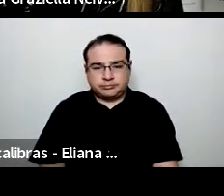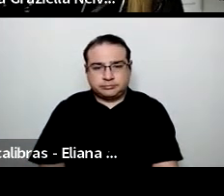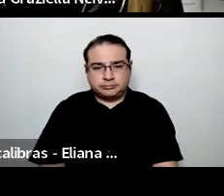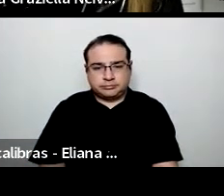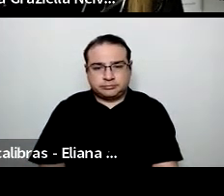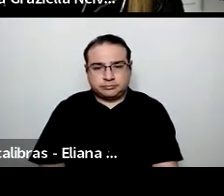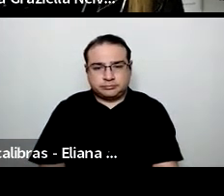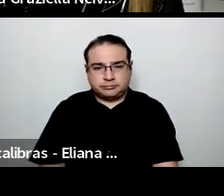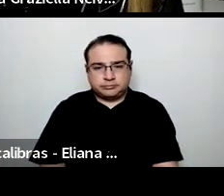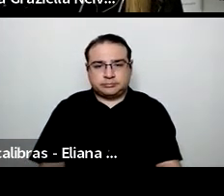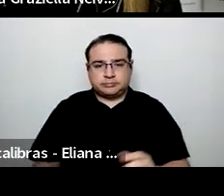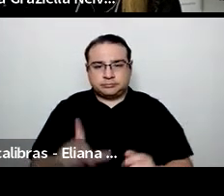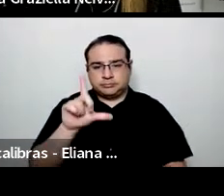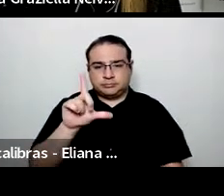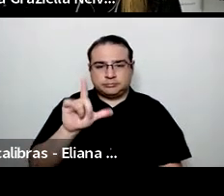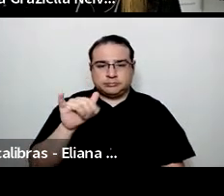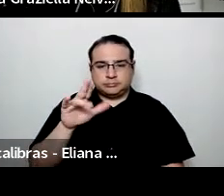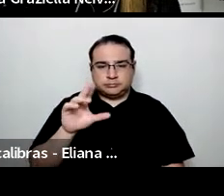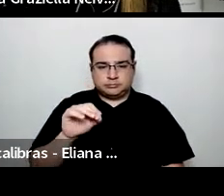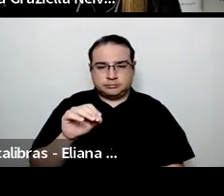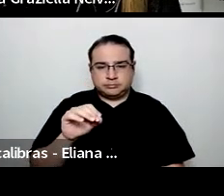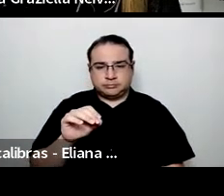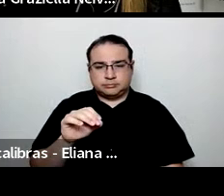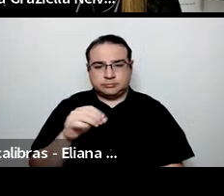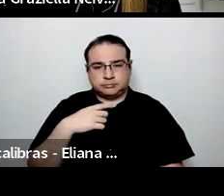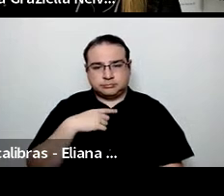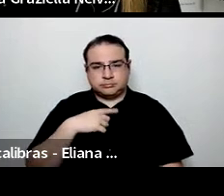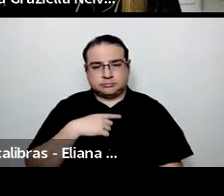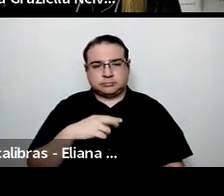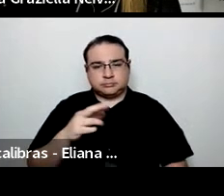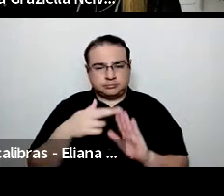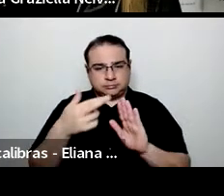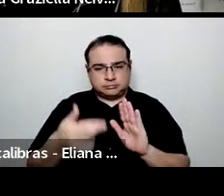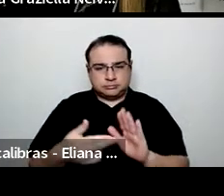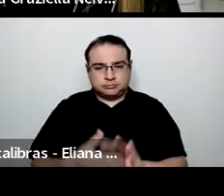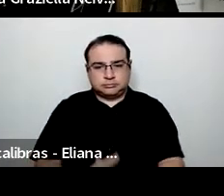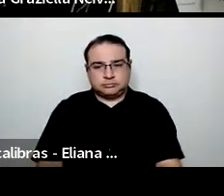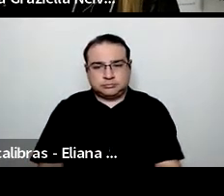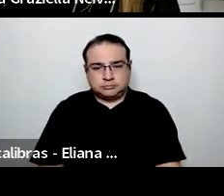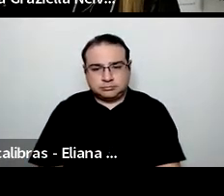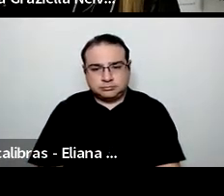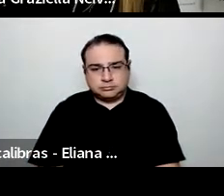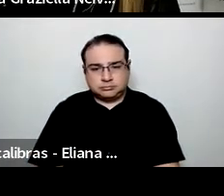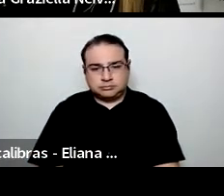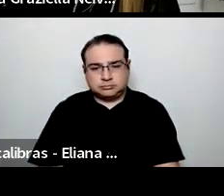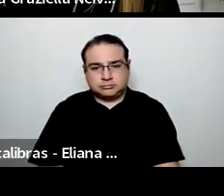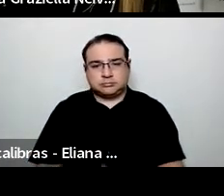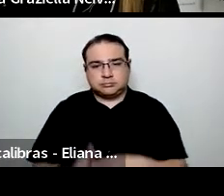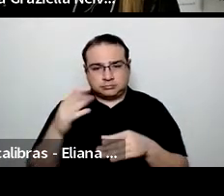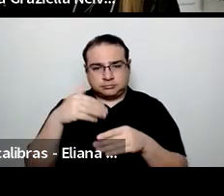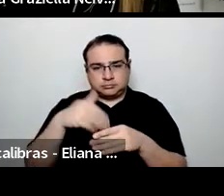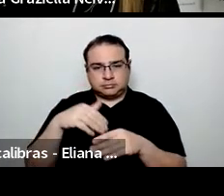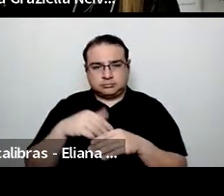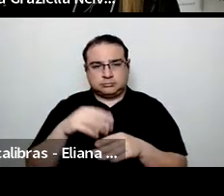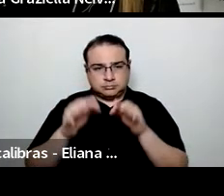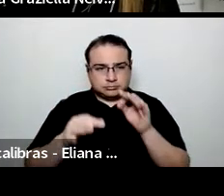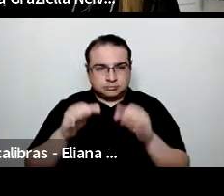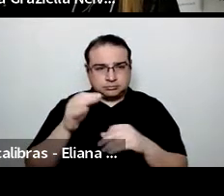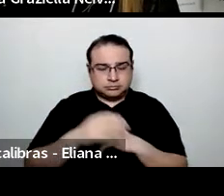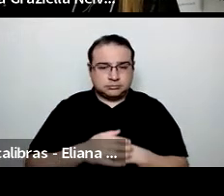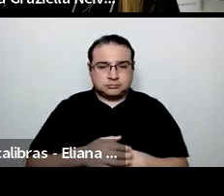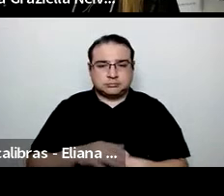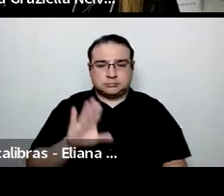é como voto o juiz Lino Souza segundo o relator o presidente vamos voltar juíza